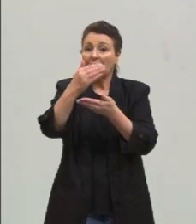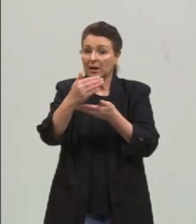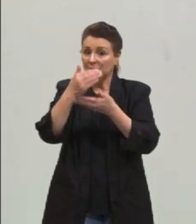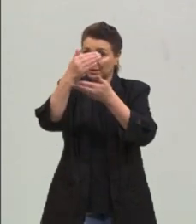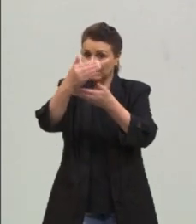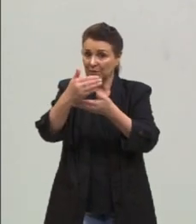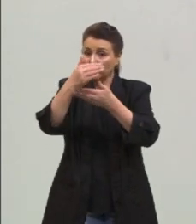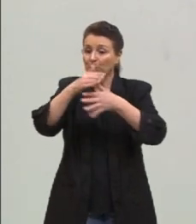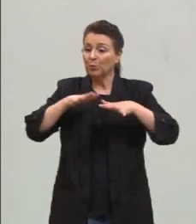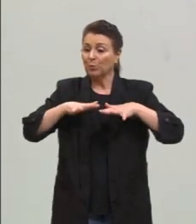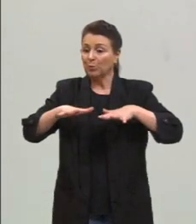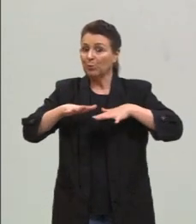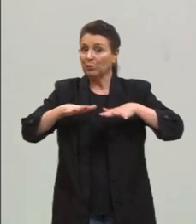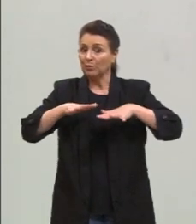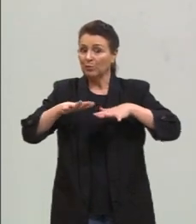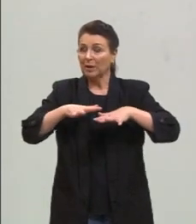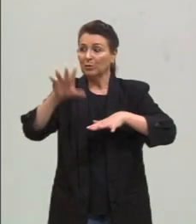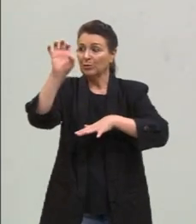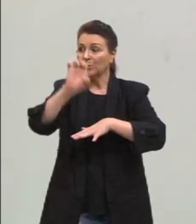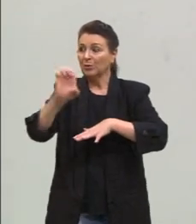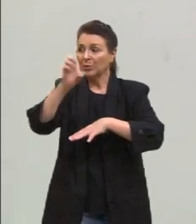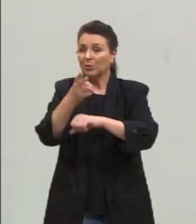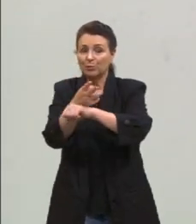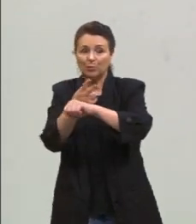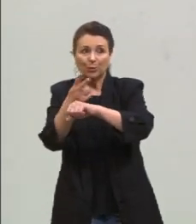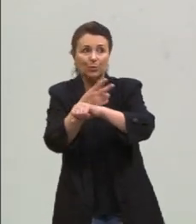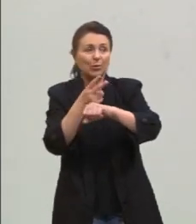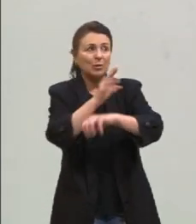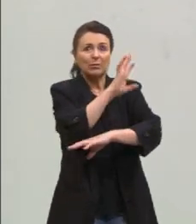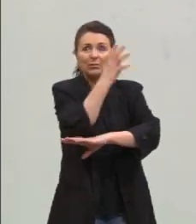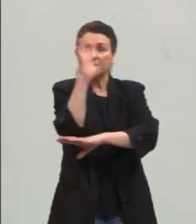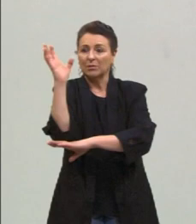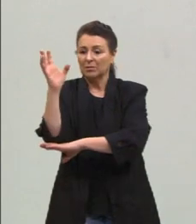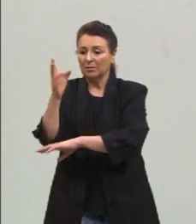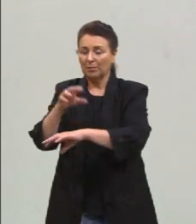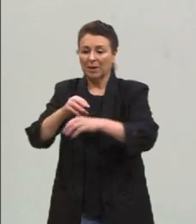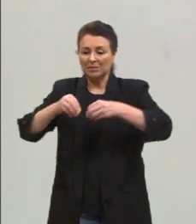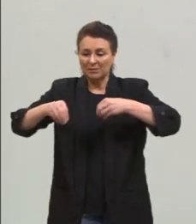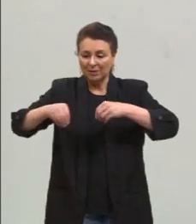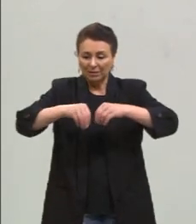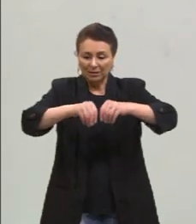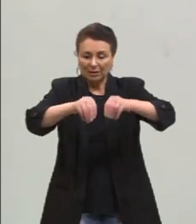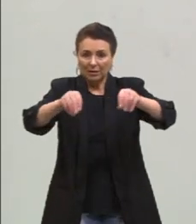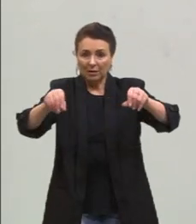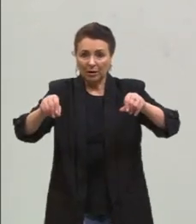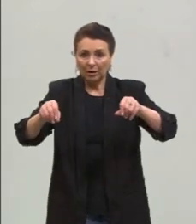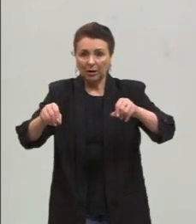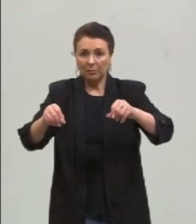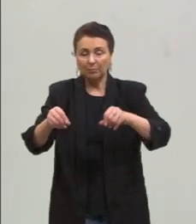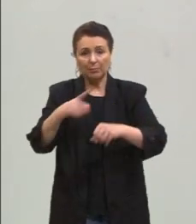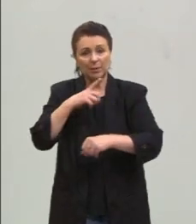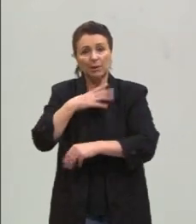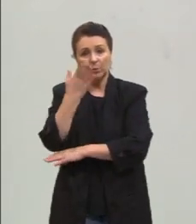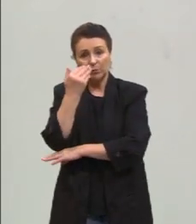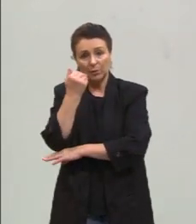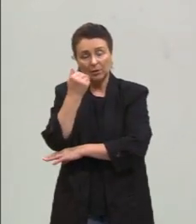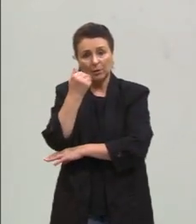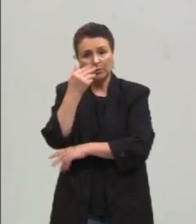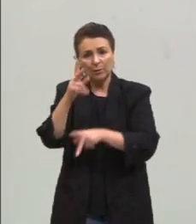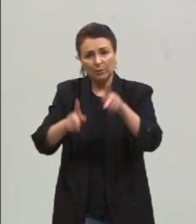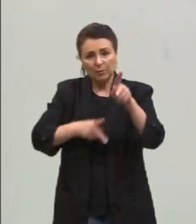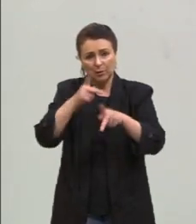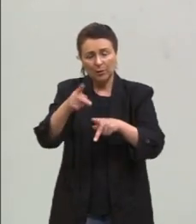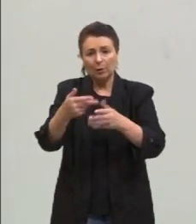europeus buscando mais recursos naturais mas terras para plantar para alimentar sua própria população né E também procurando